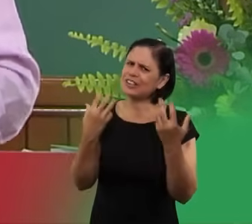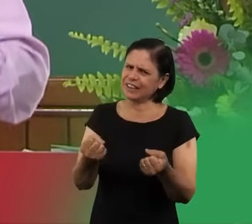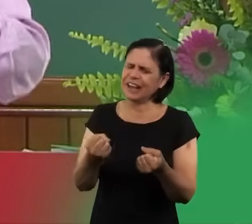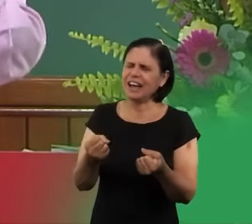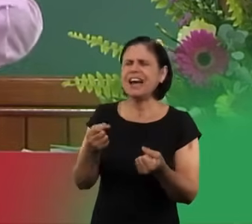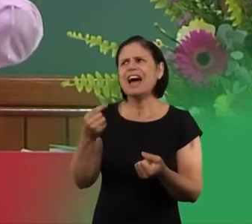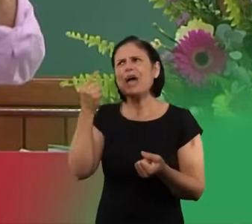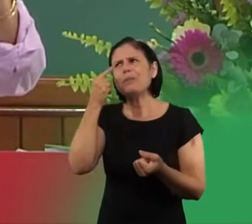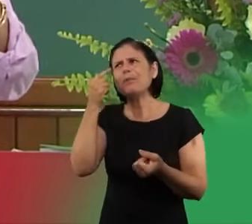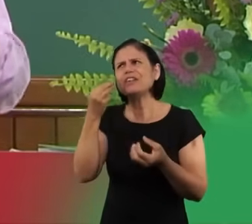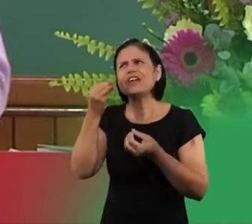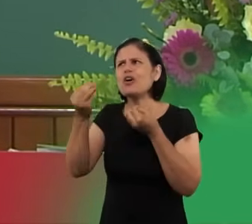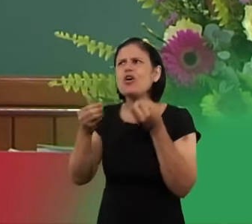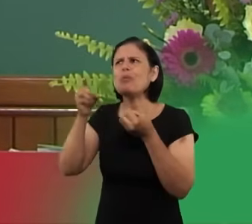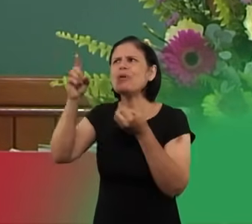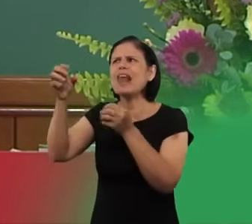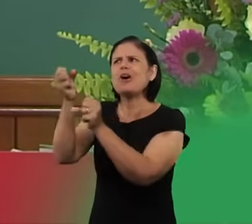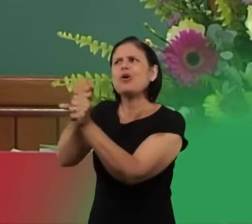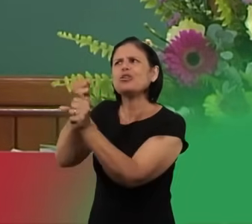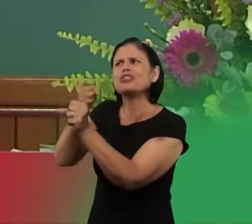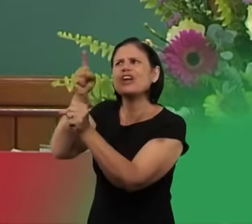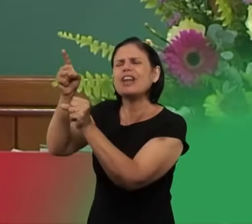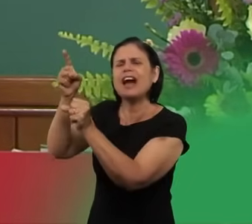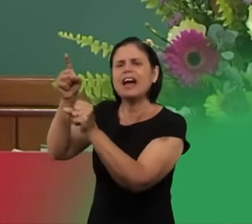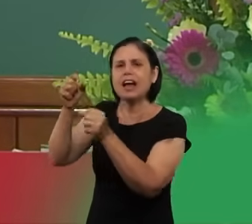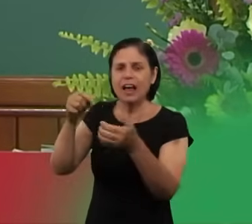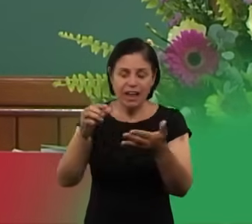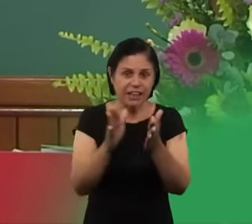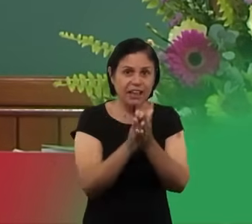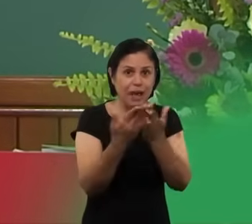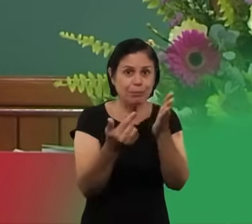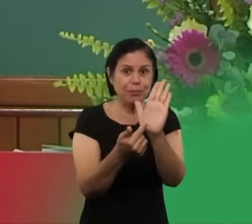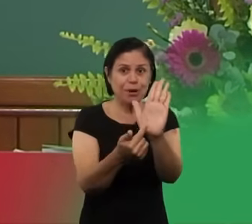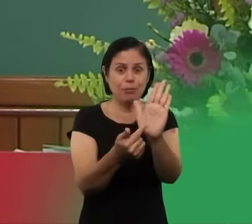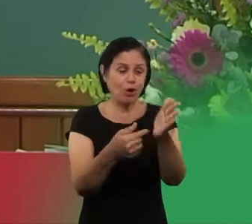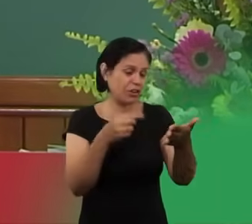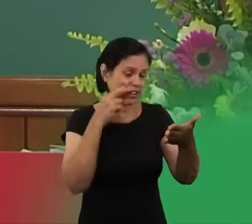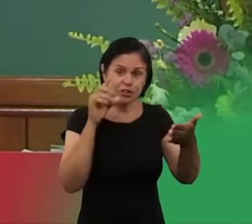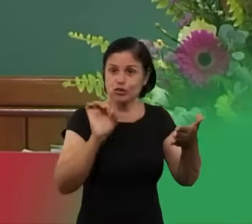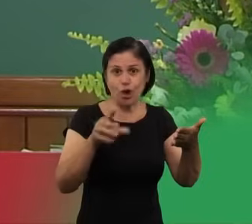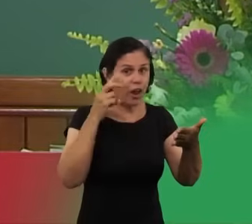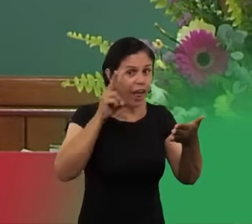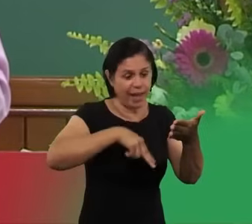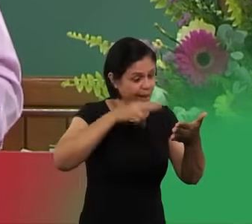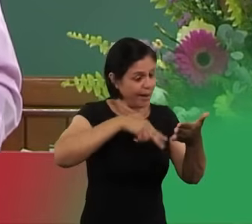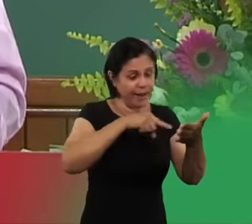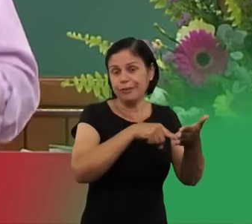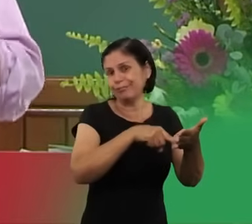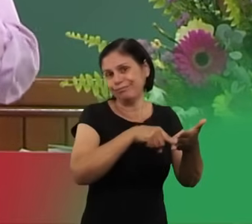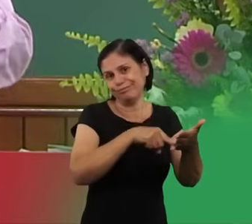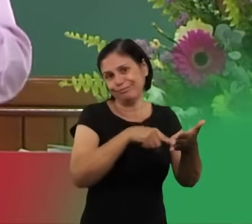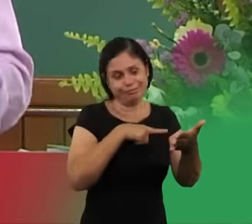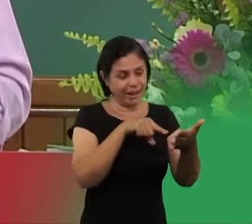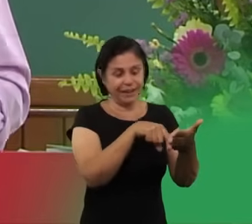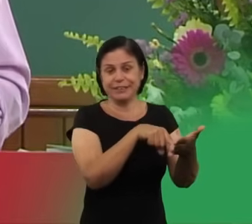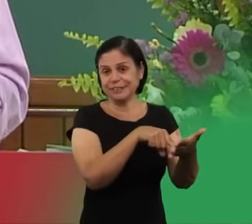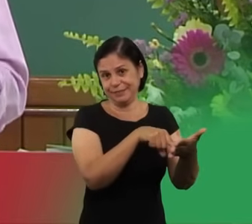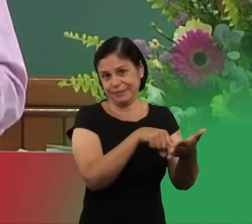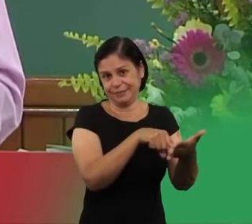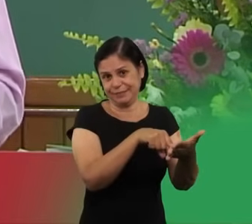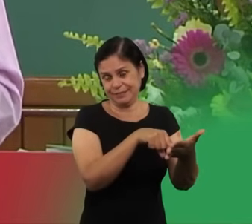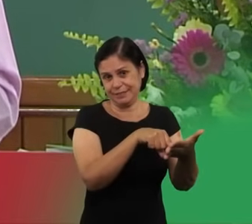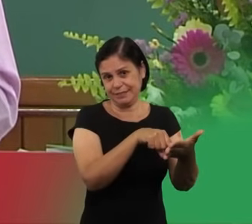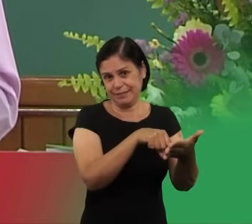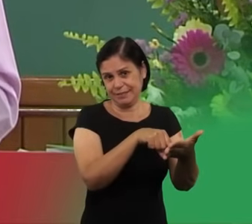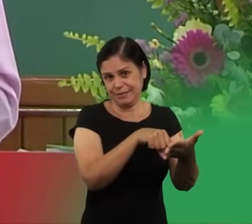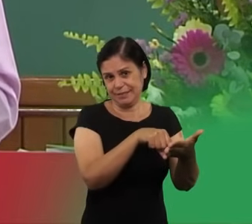aqui. Ninguém precisa estar falando coisas tão maravilhosas, porque está tudo escrito aqui. As pessoas que estão vendo vão